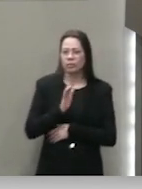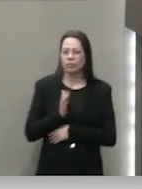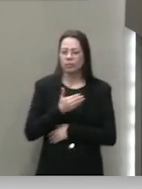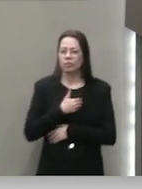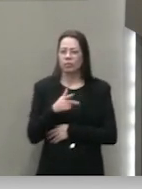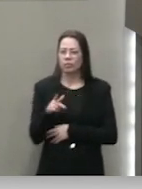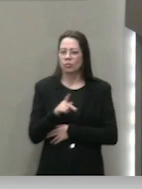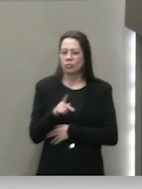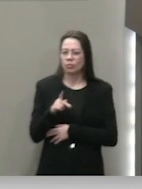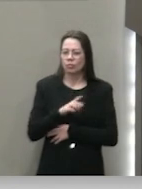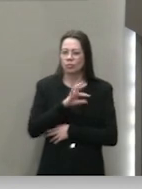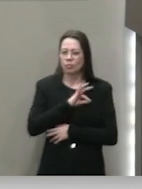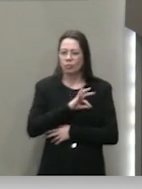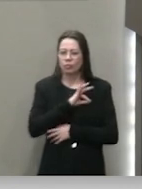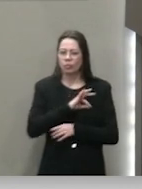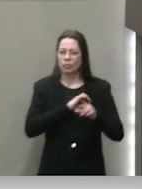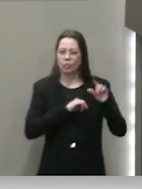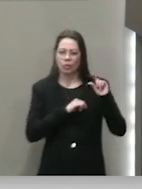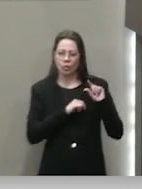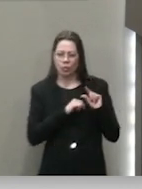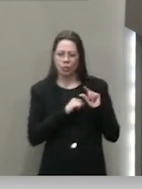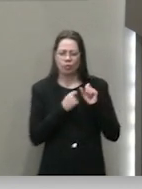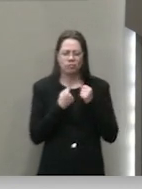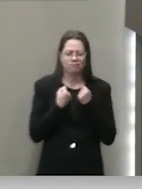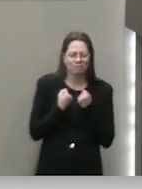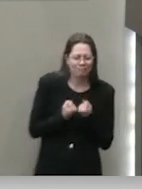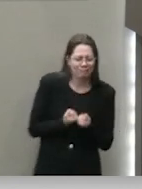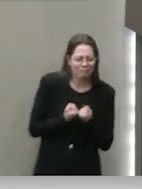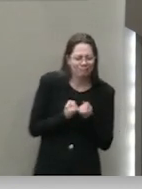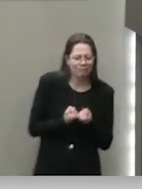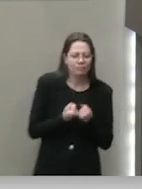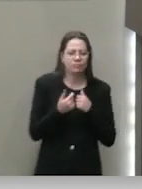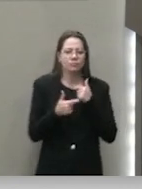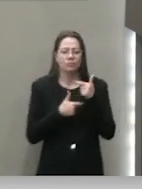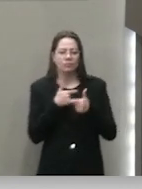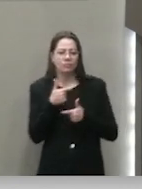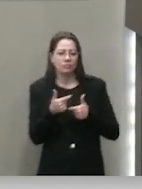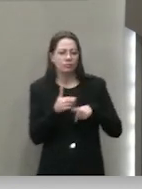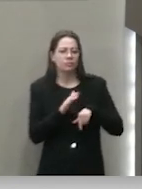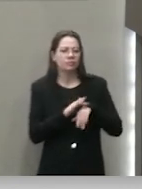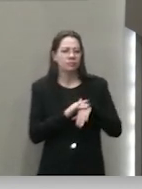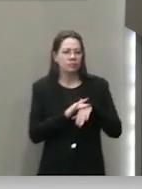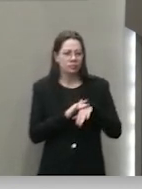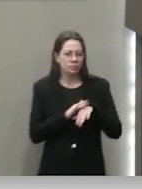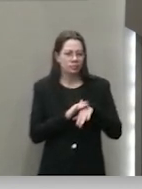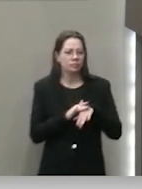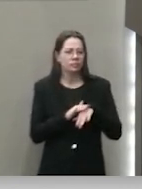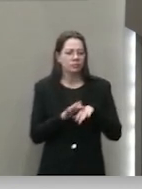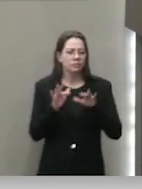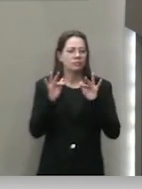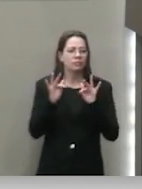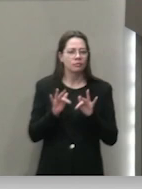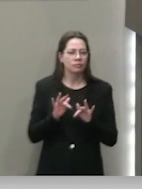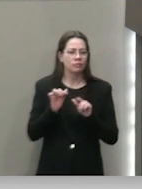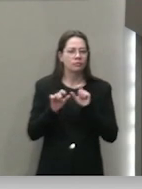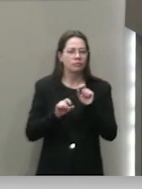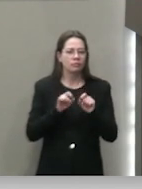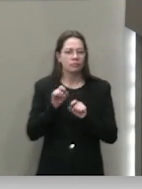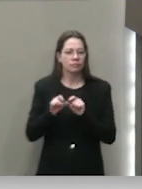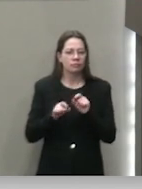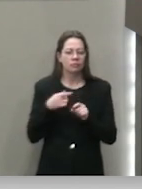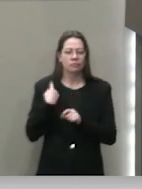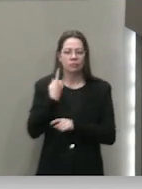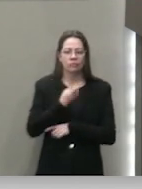recebendo muito pouco, eles estão tendo uma sobrecarga demais de trabalho e eles estão adoecendo, eles acabam, no final, se exonerando.